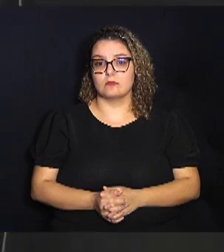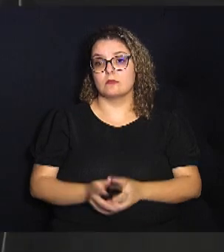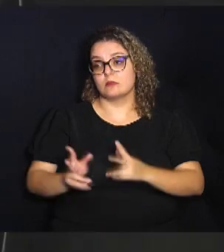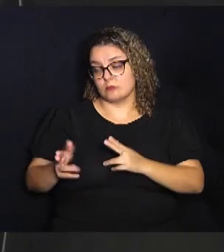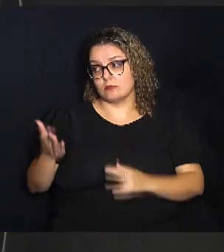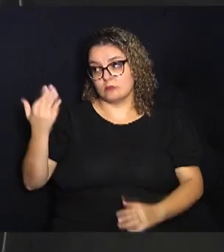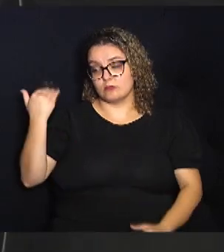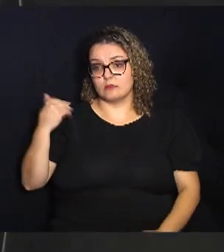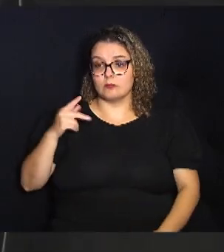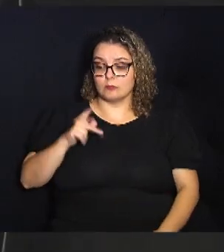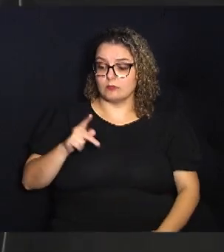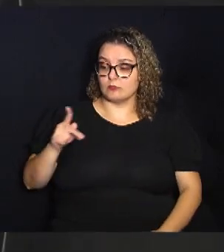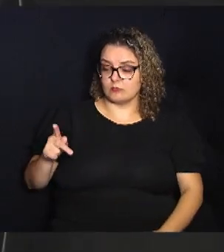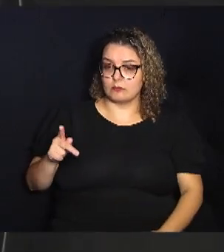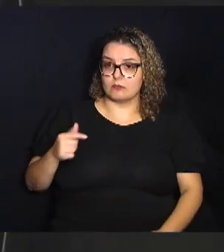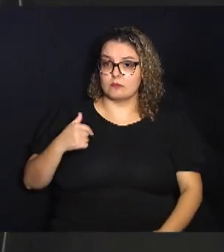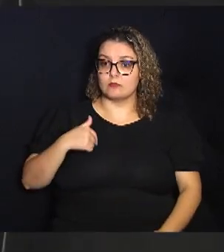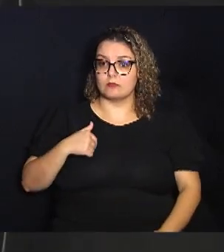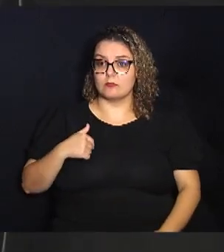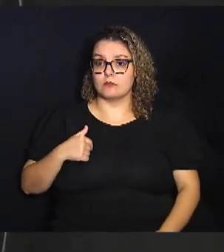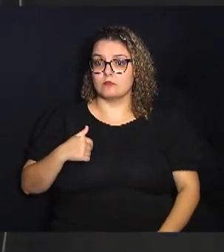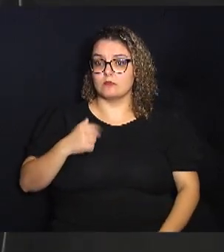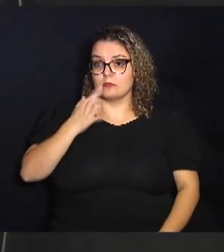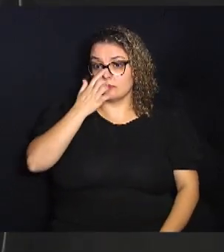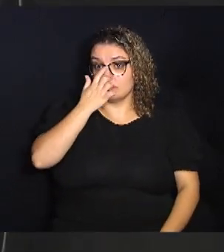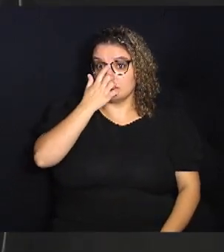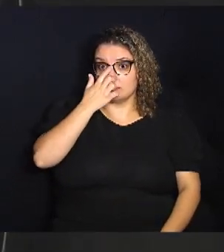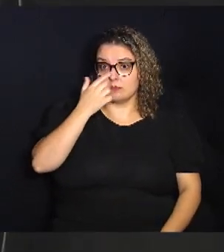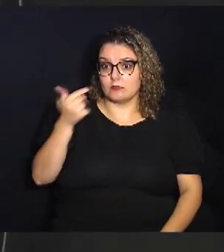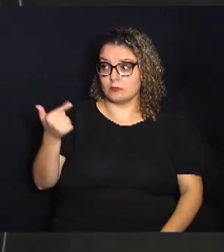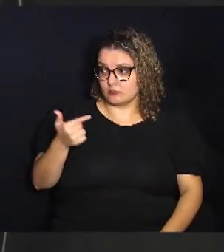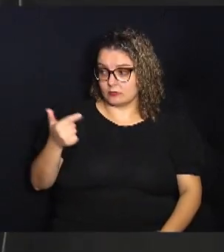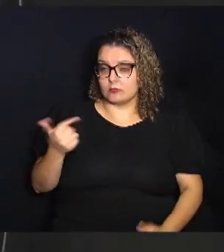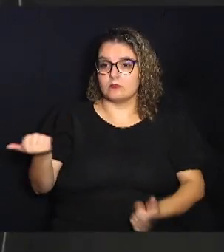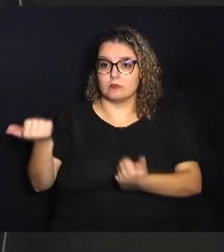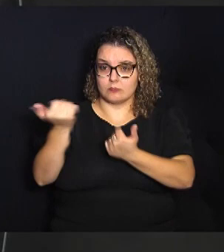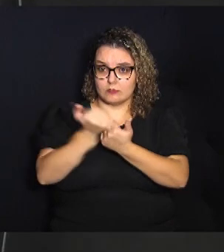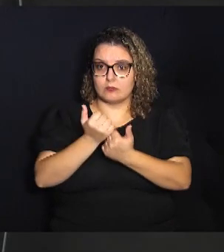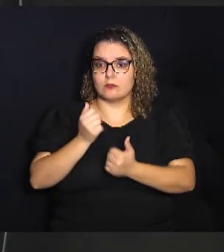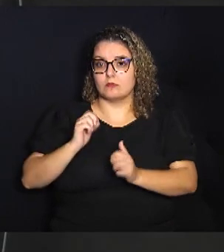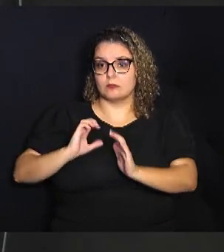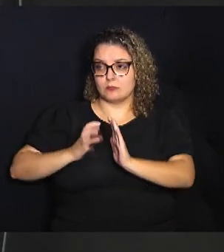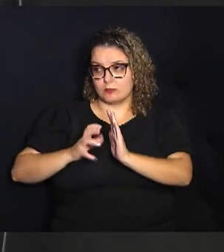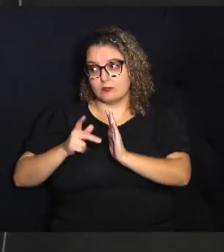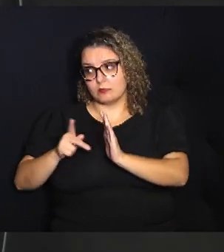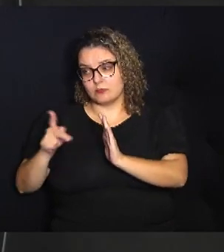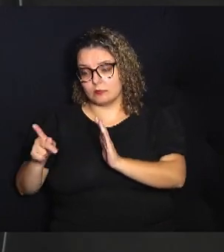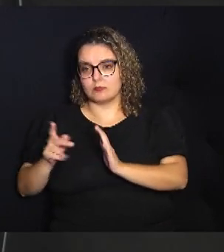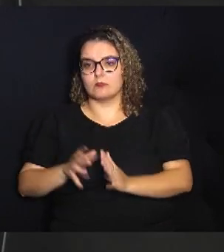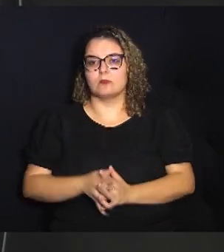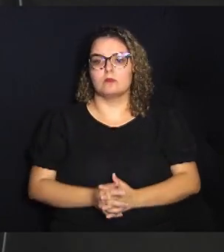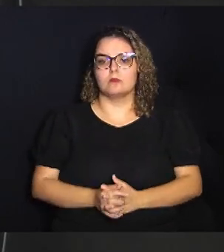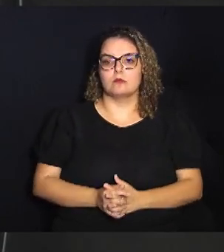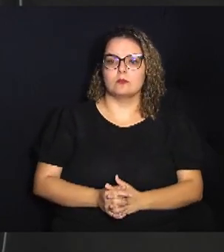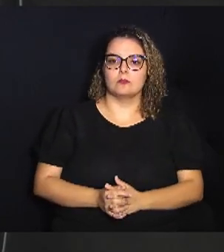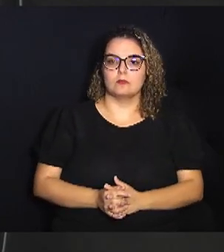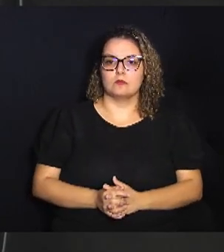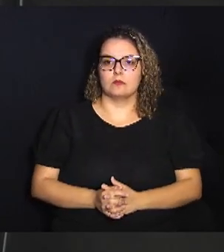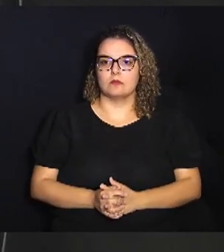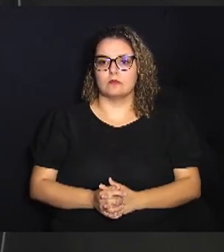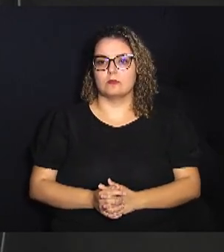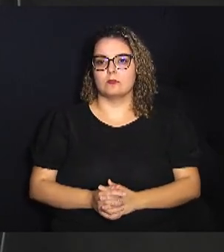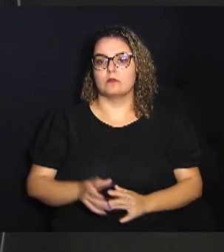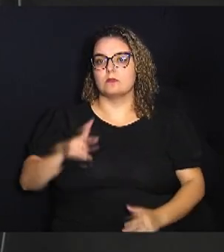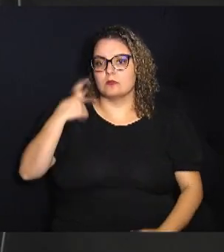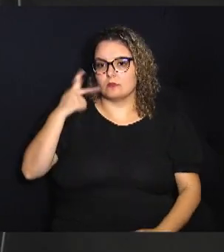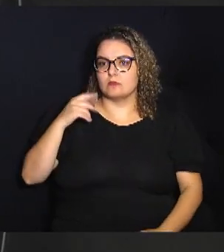época o PP, eu fiquei como segundo suplente no PP, então eu concorreria aos vereadores